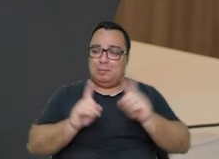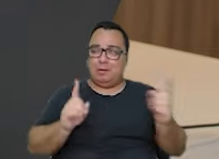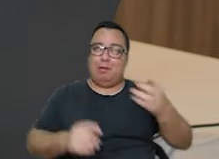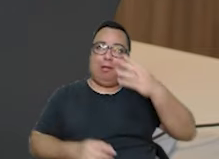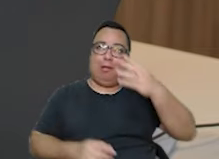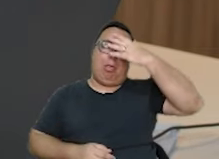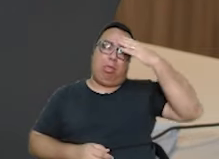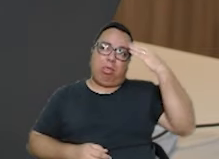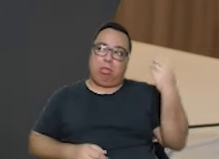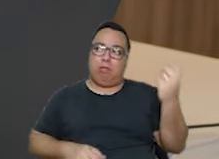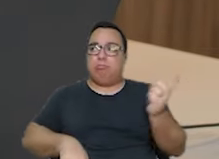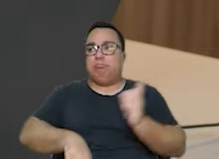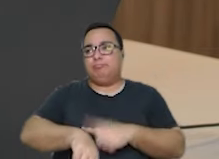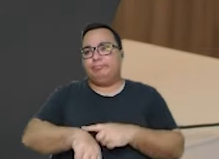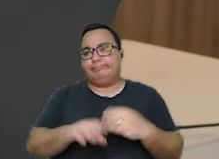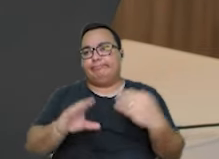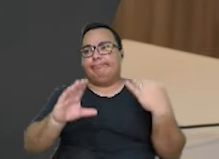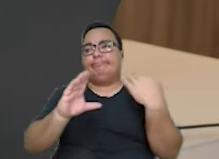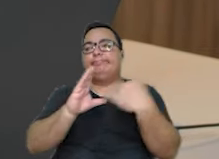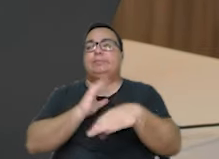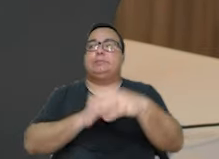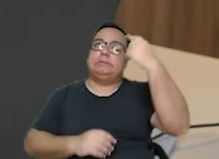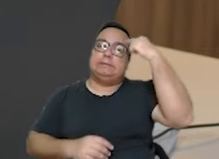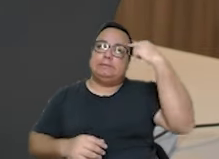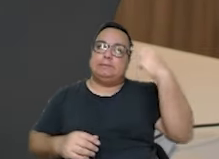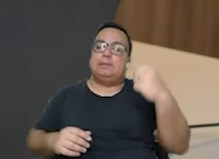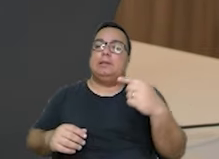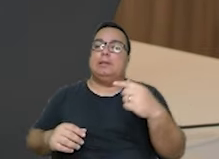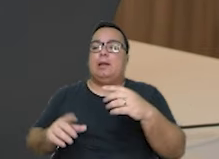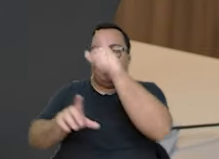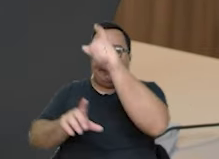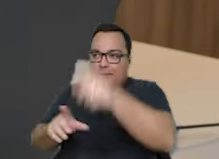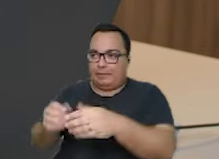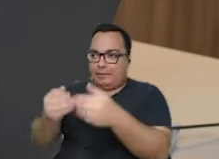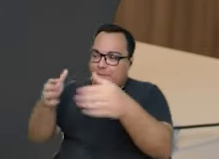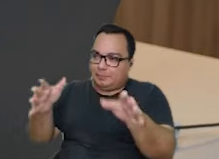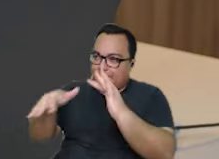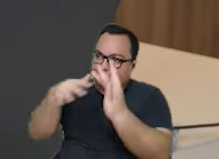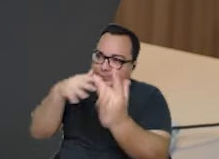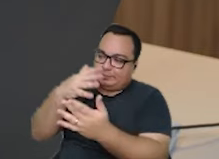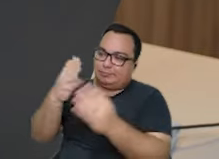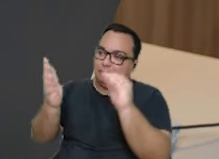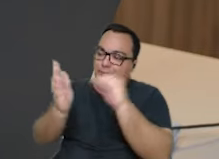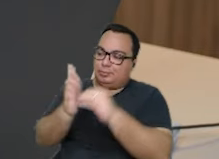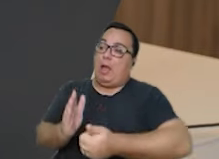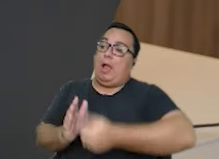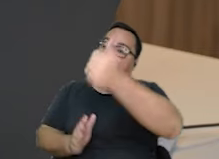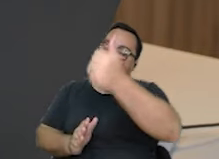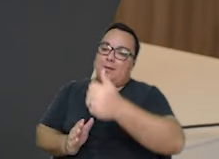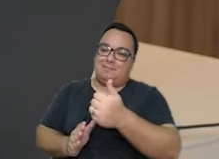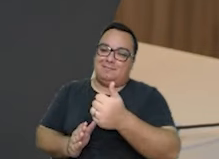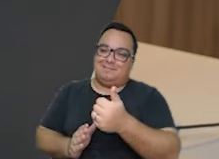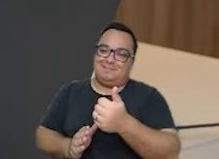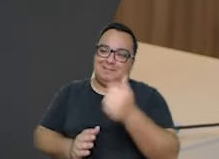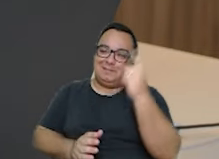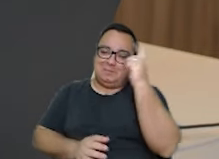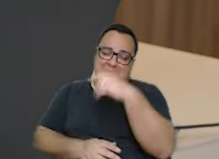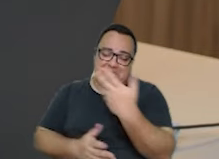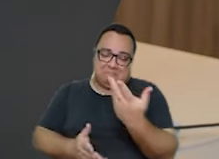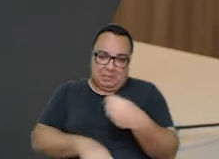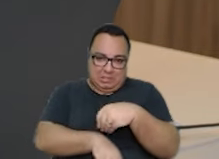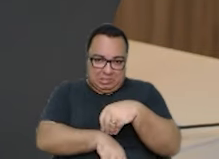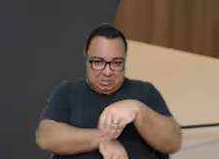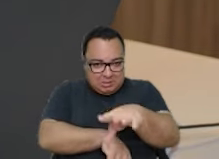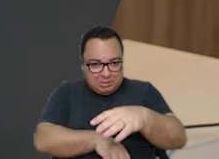às vezes lembrar ir lá e aí eu acho que seria se vocês tiverem alguma